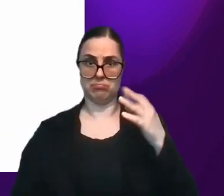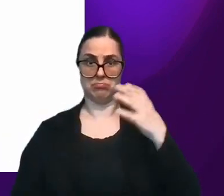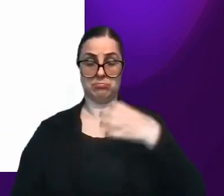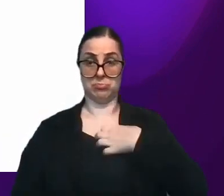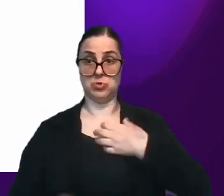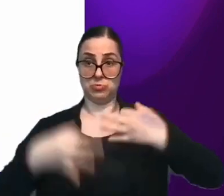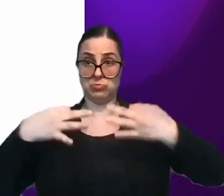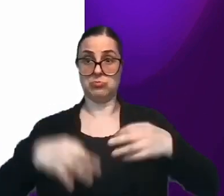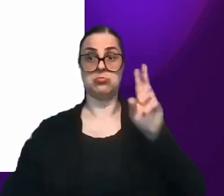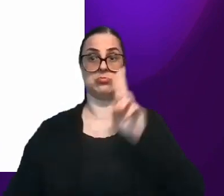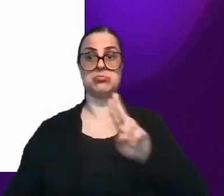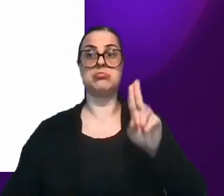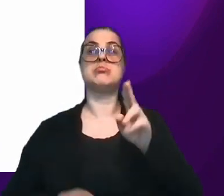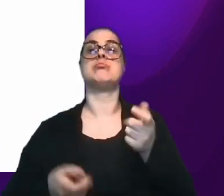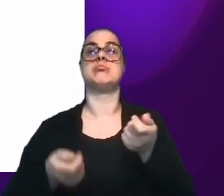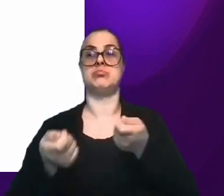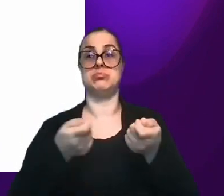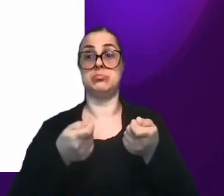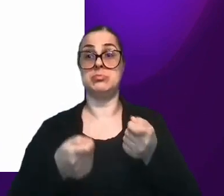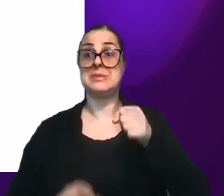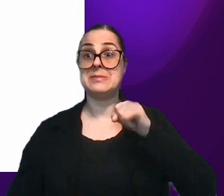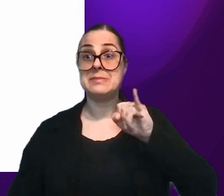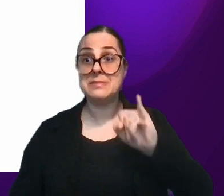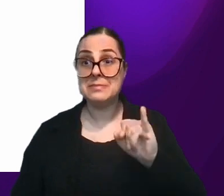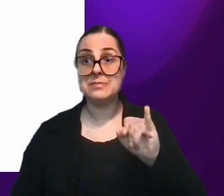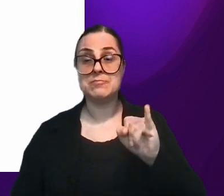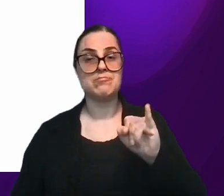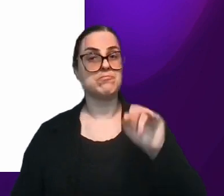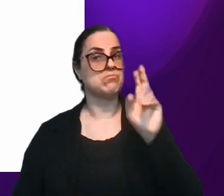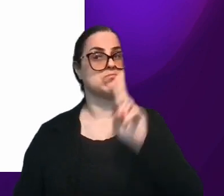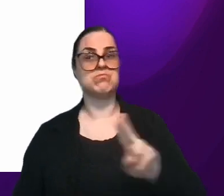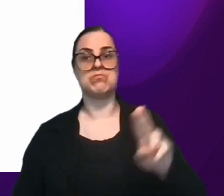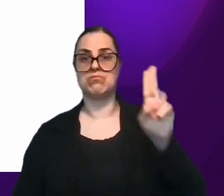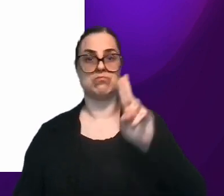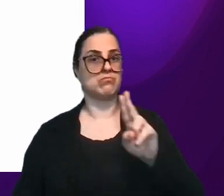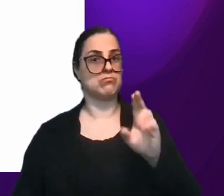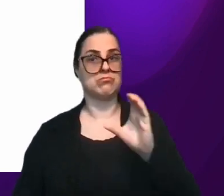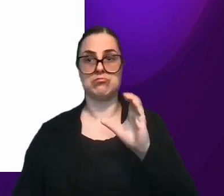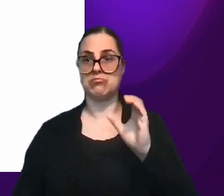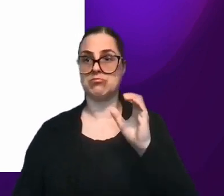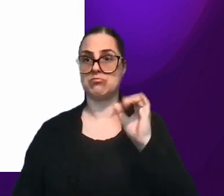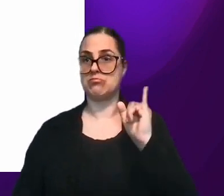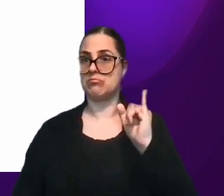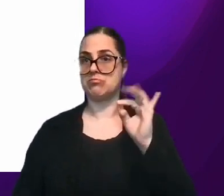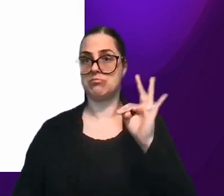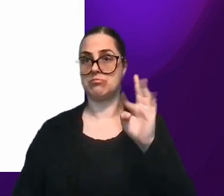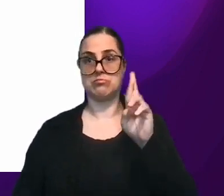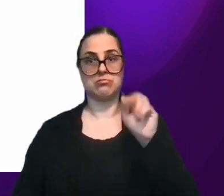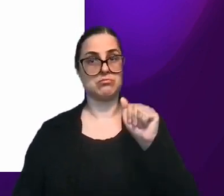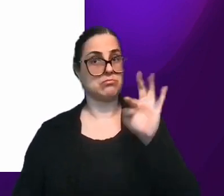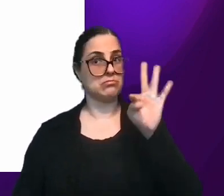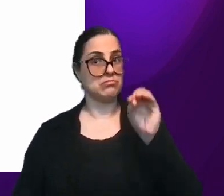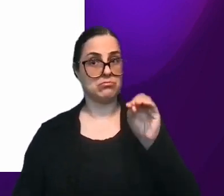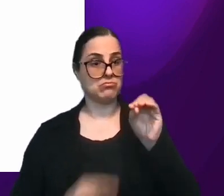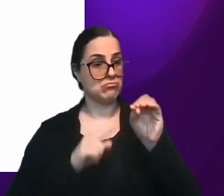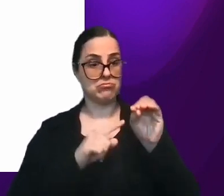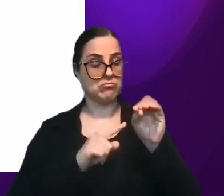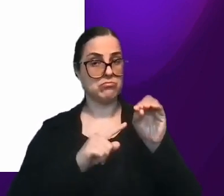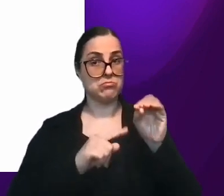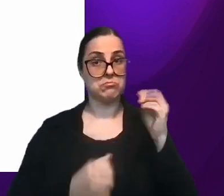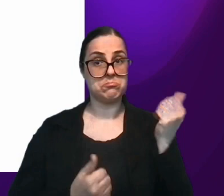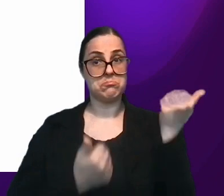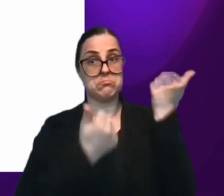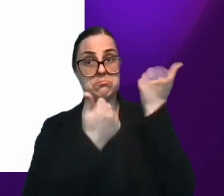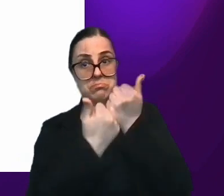algum motivo você não estiver utilizando a solução de citrato, você vai ter que repor